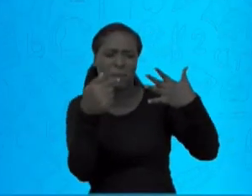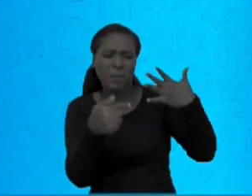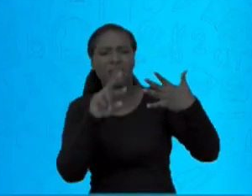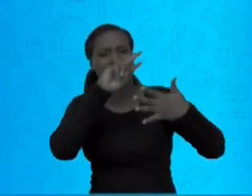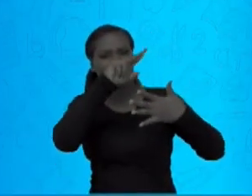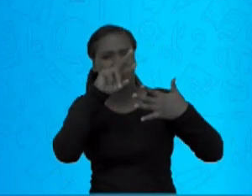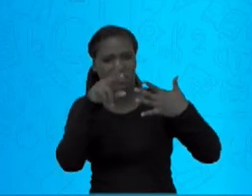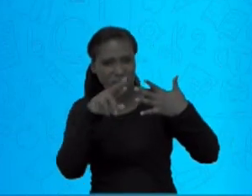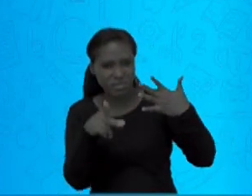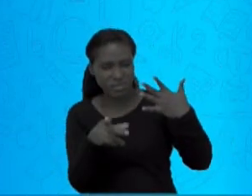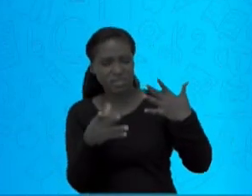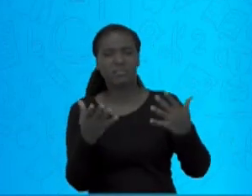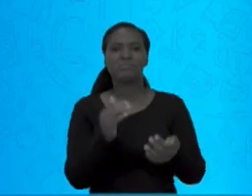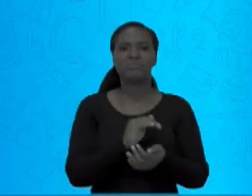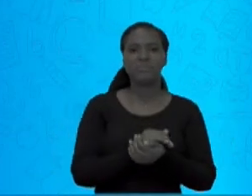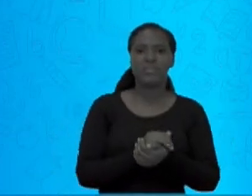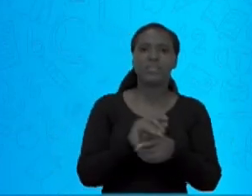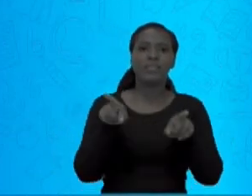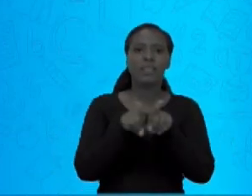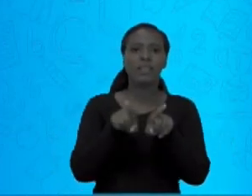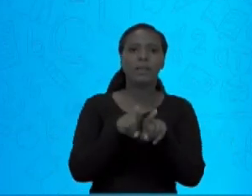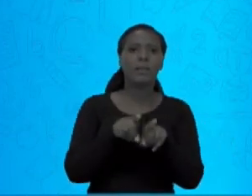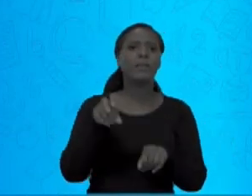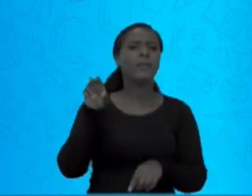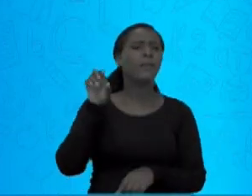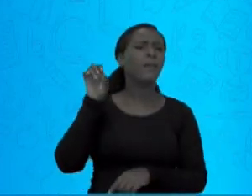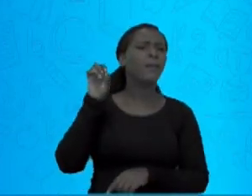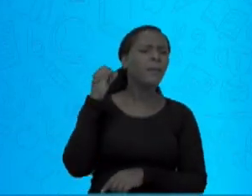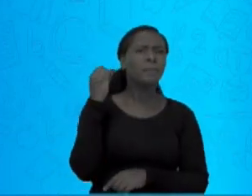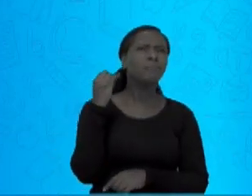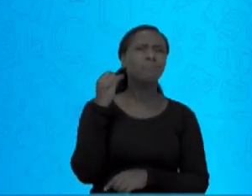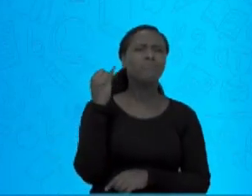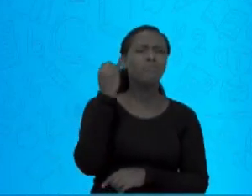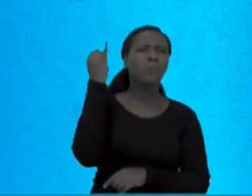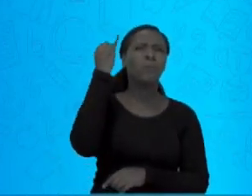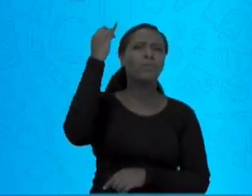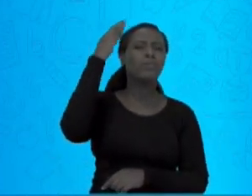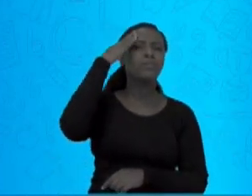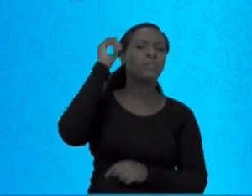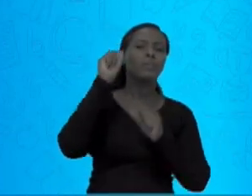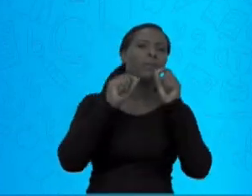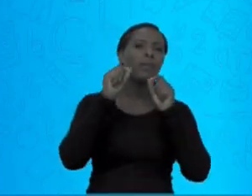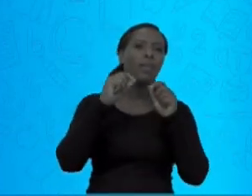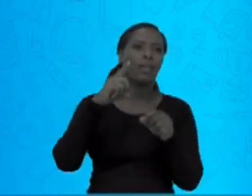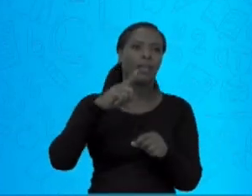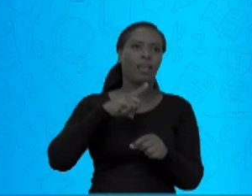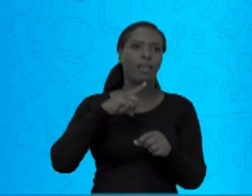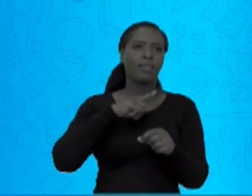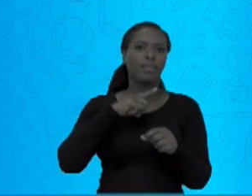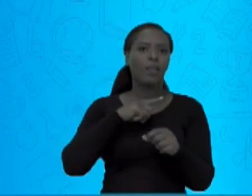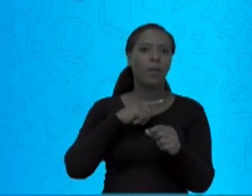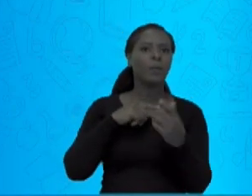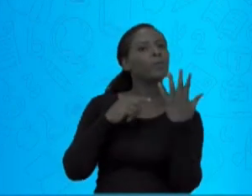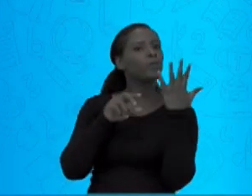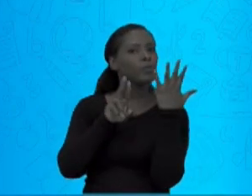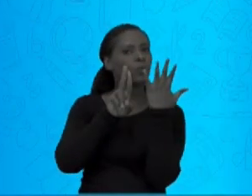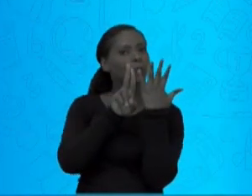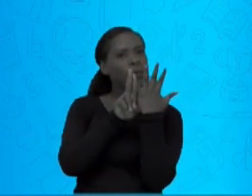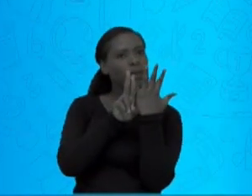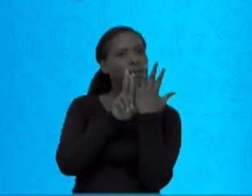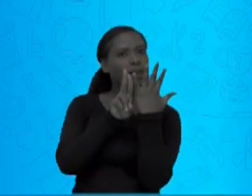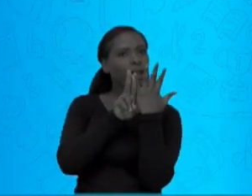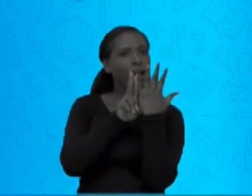Aqui também é importante saber o quê? Olha, nós temos uma unidade, né? Aqui nós vamos ter